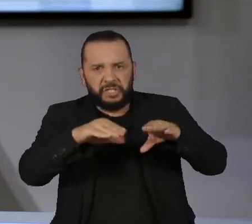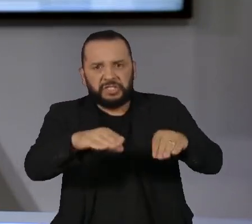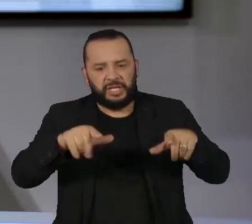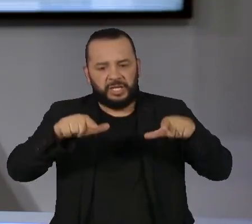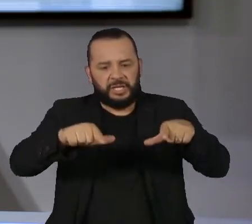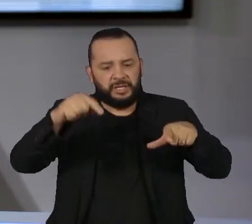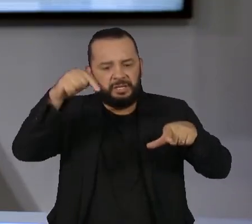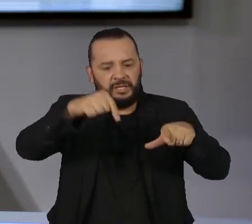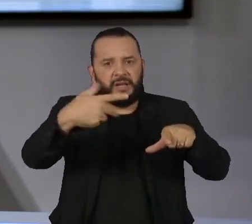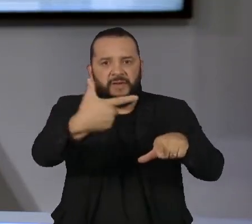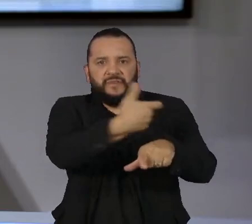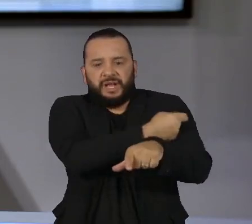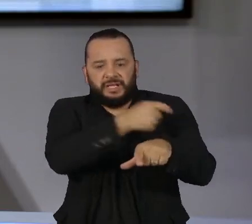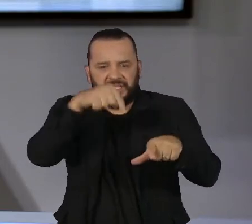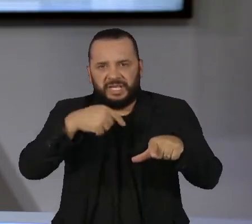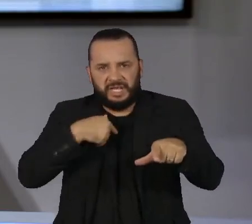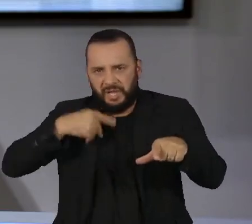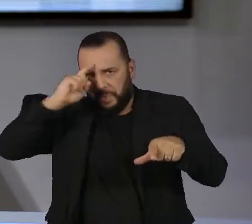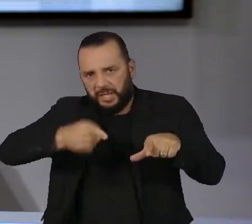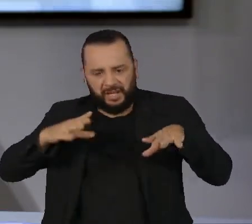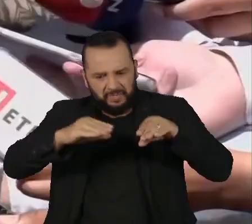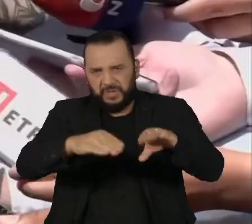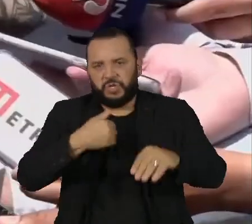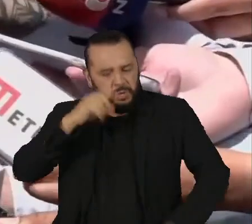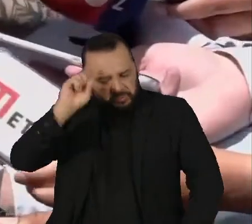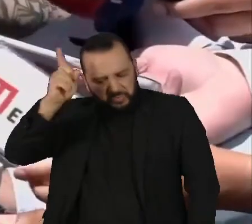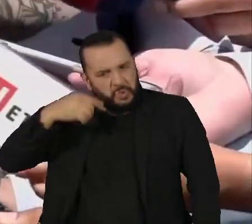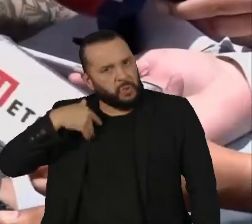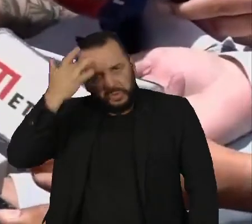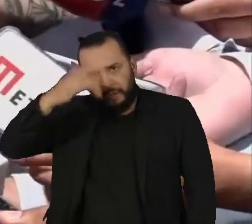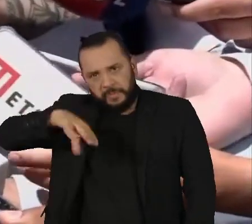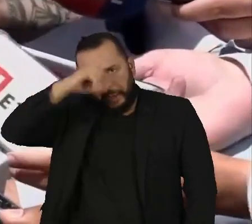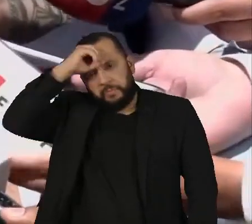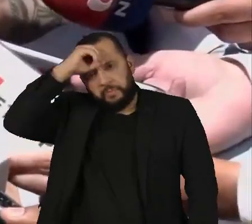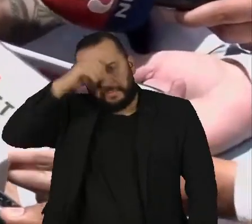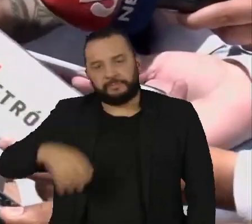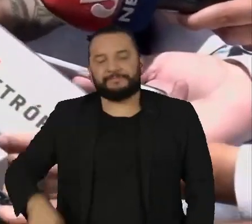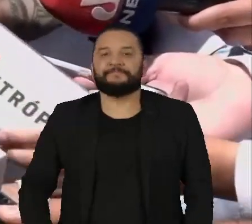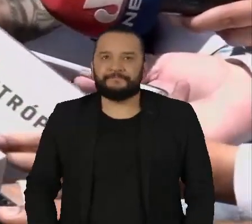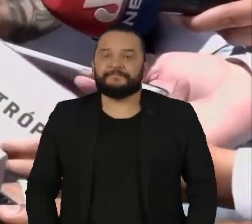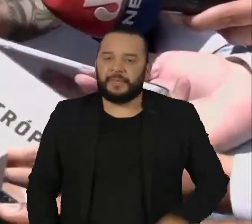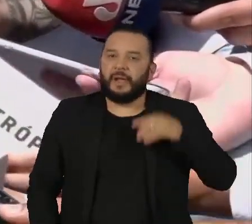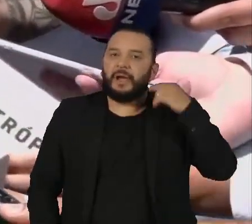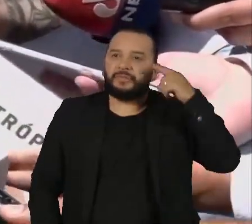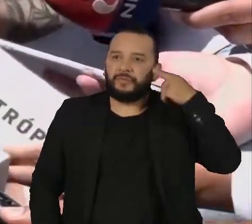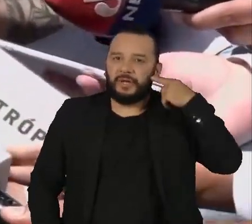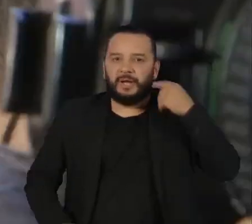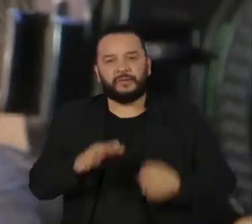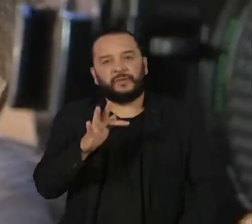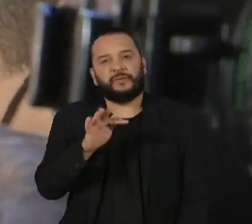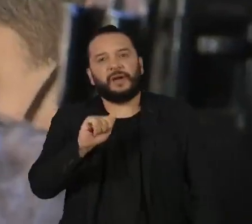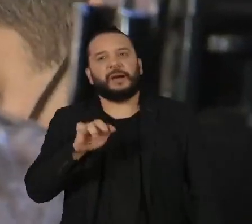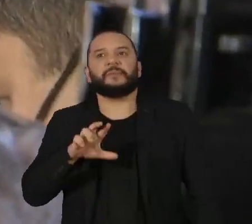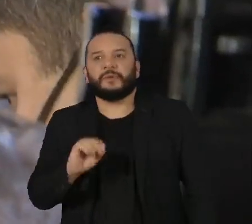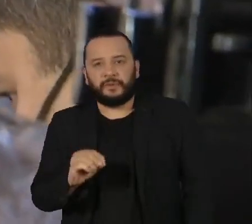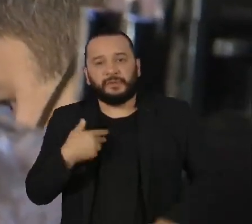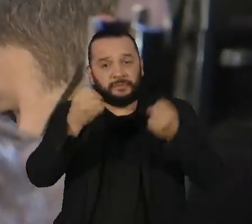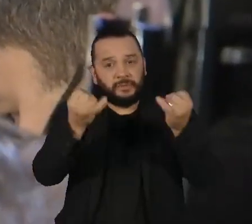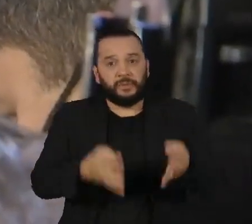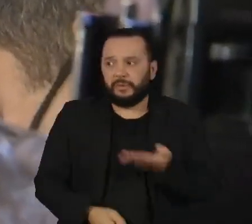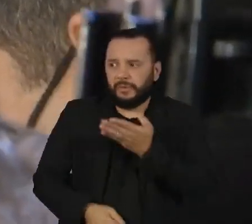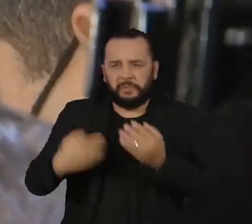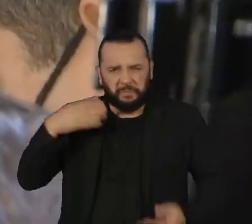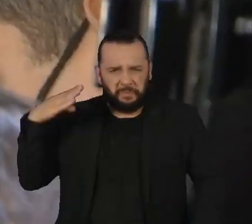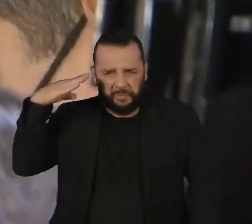registros de vacinação contra covid-19 segundo o advogado do ex-presidente Fábio vagar o